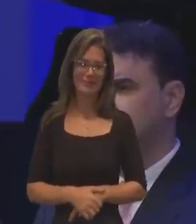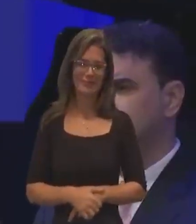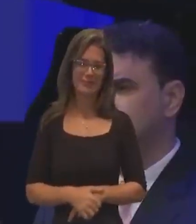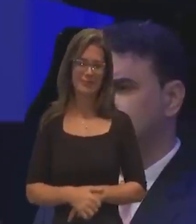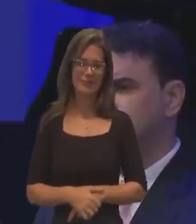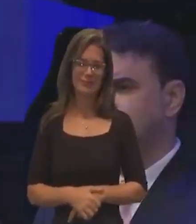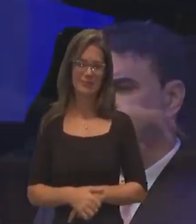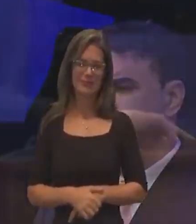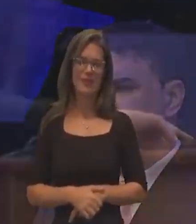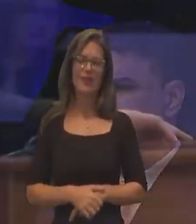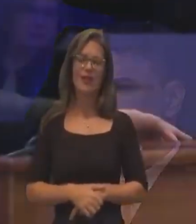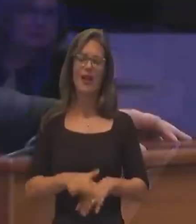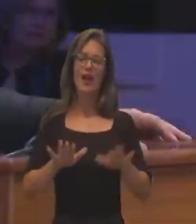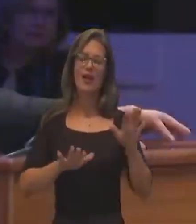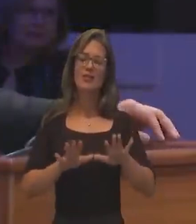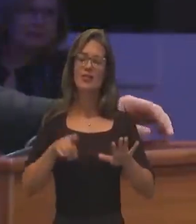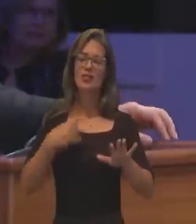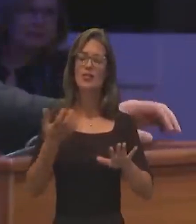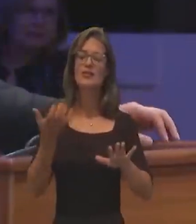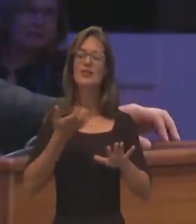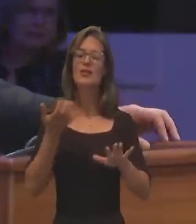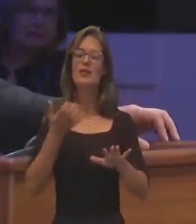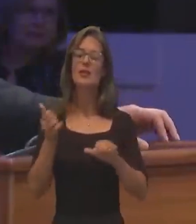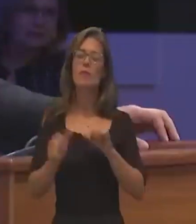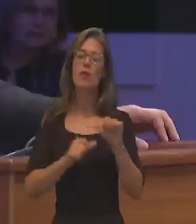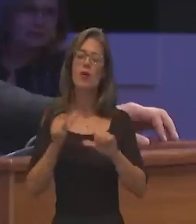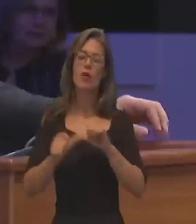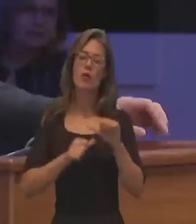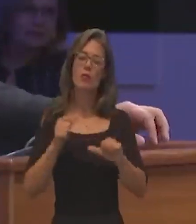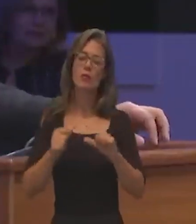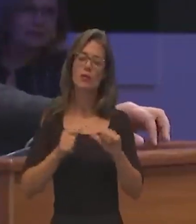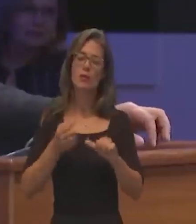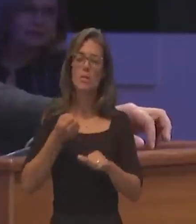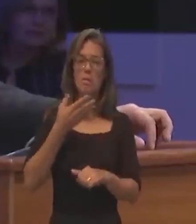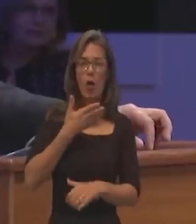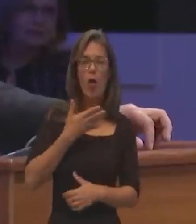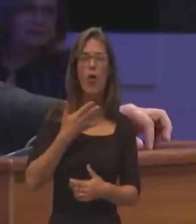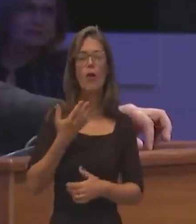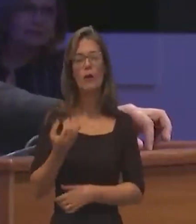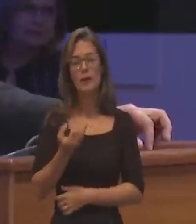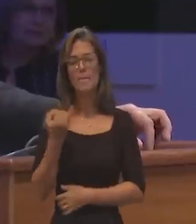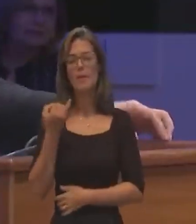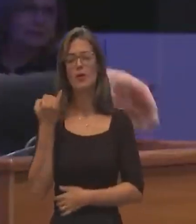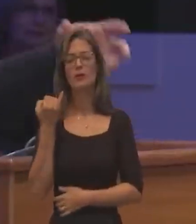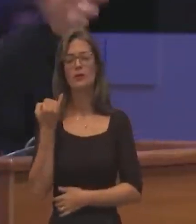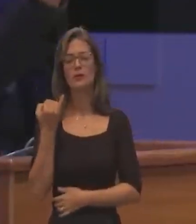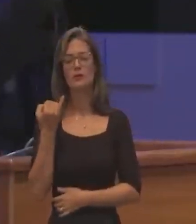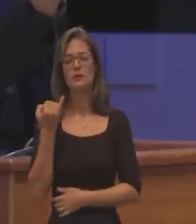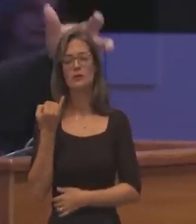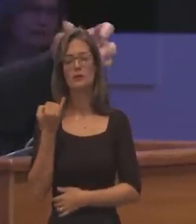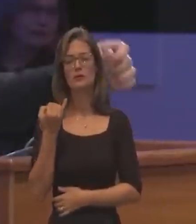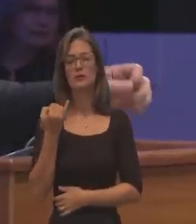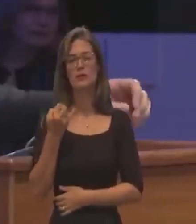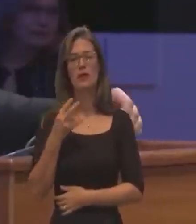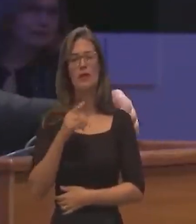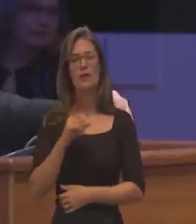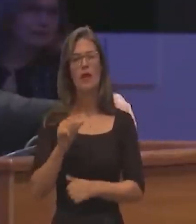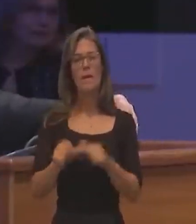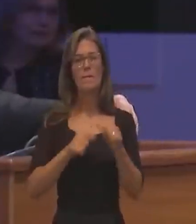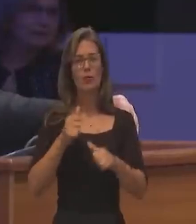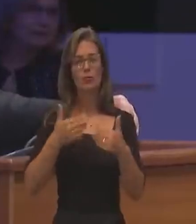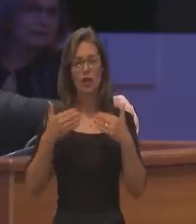E às vezes nós queremos uma mudança que é boa, significativa, vai nos deixar bem apresentado diante